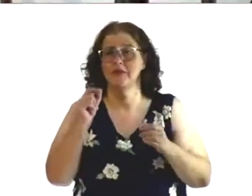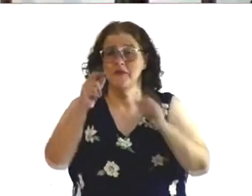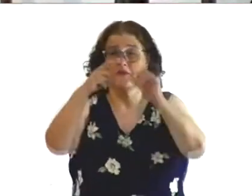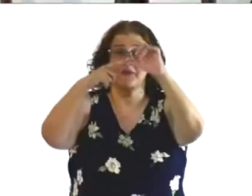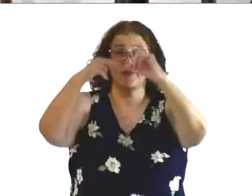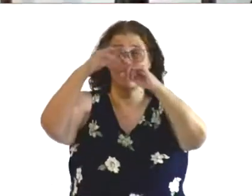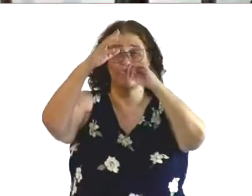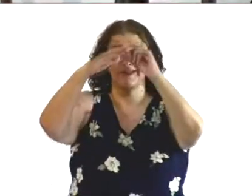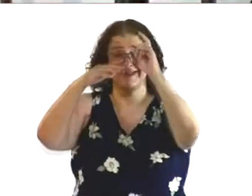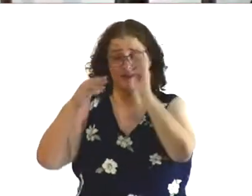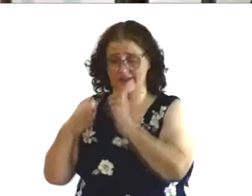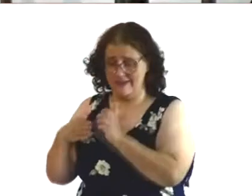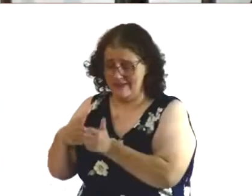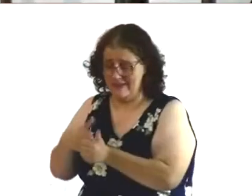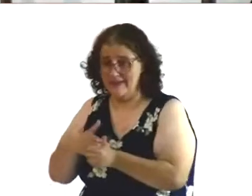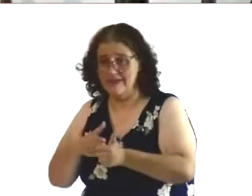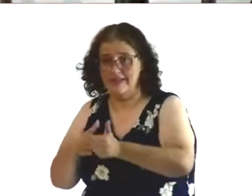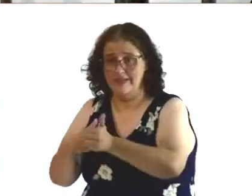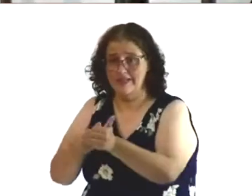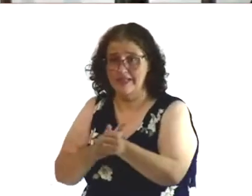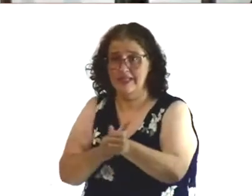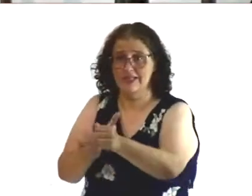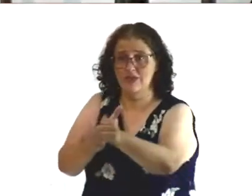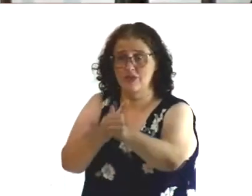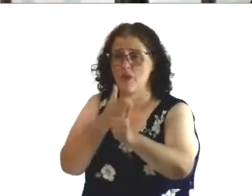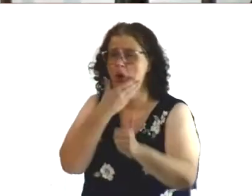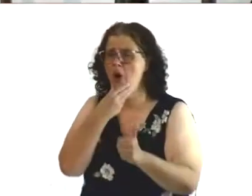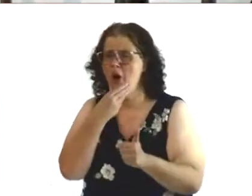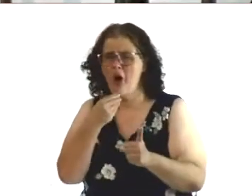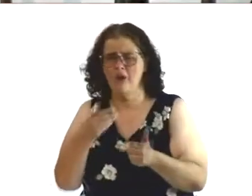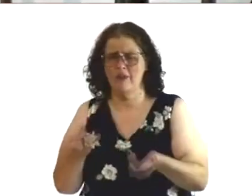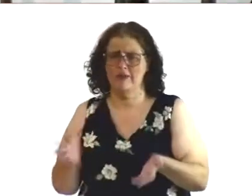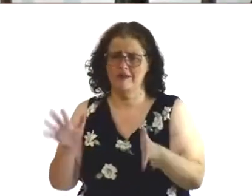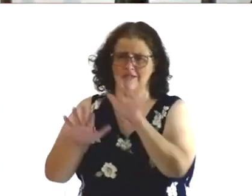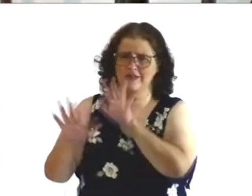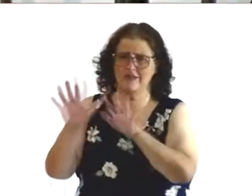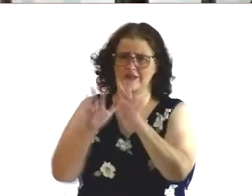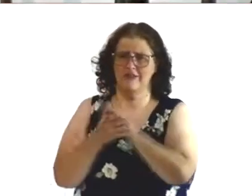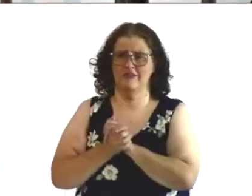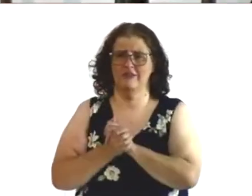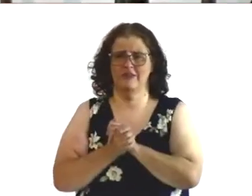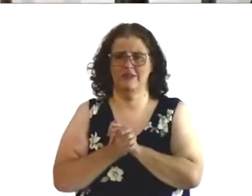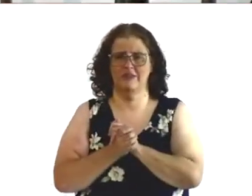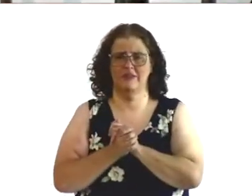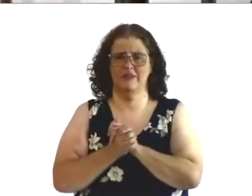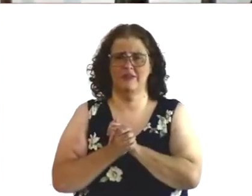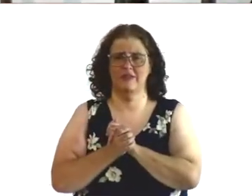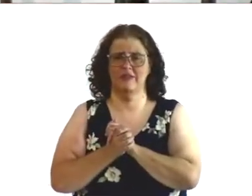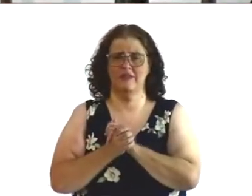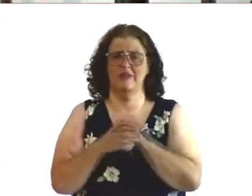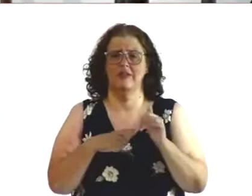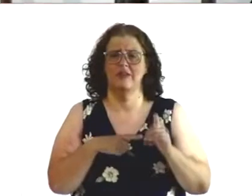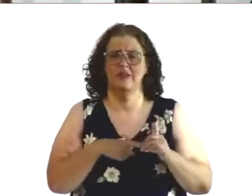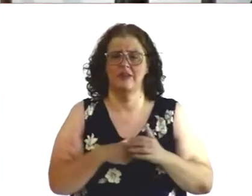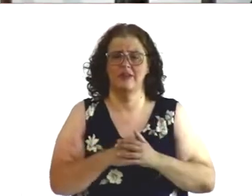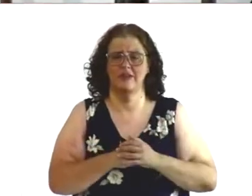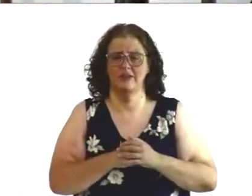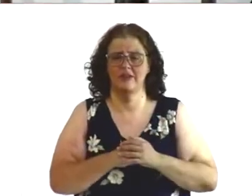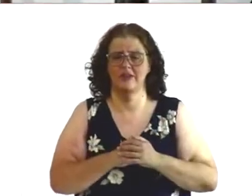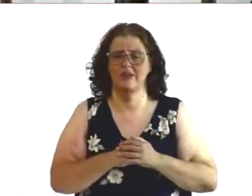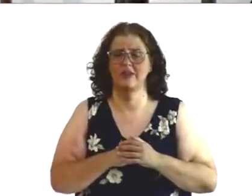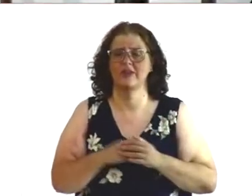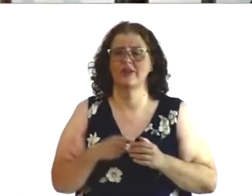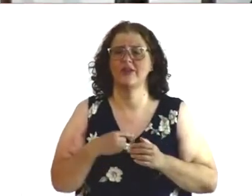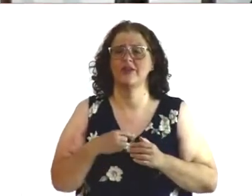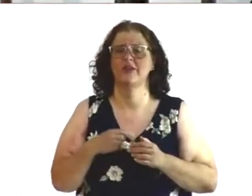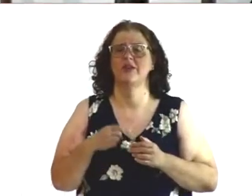suas vestes? Imaginem eles chegando em Jerusalém, com vestiduras persas, que não era a vestidura